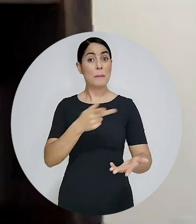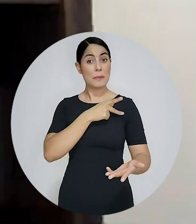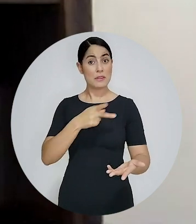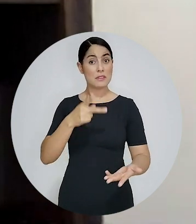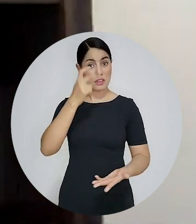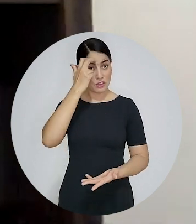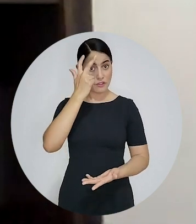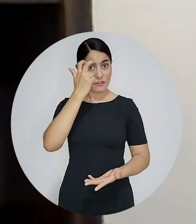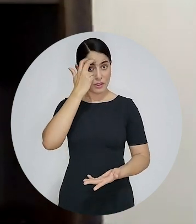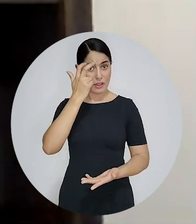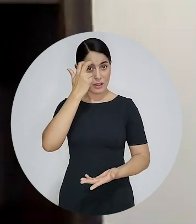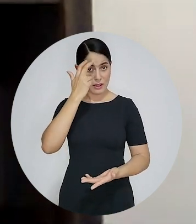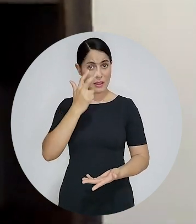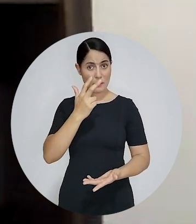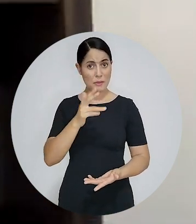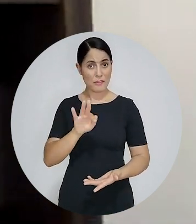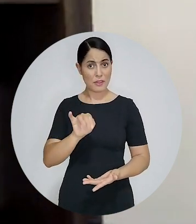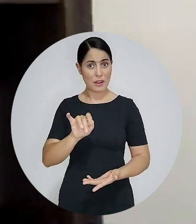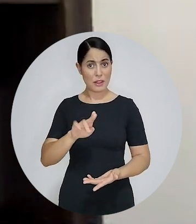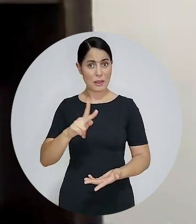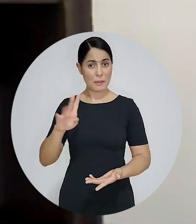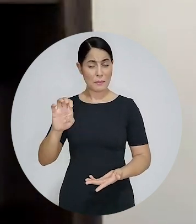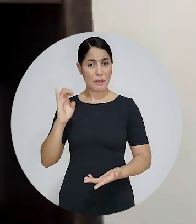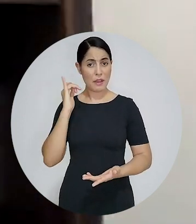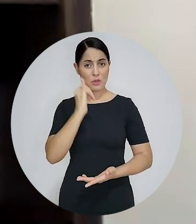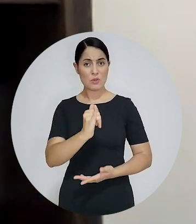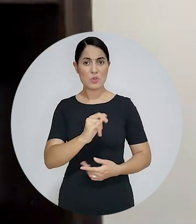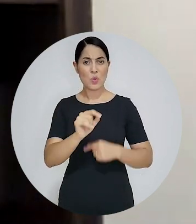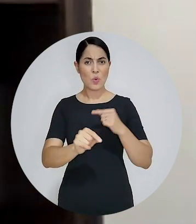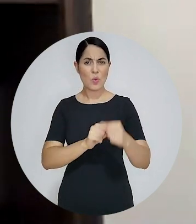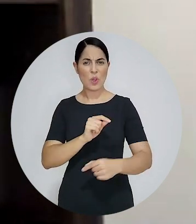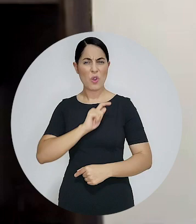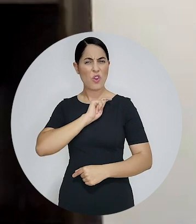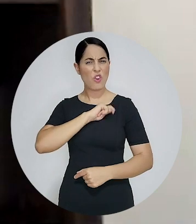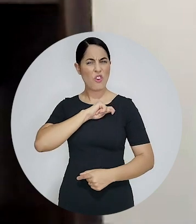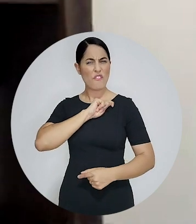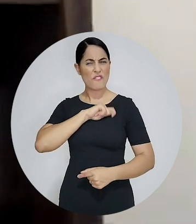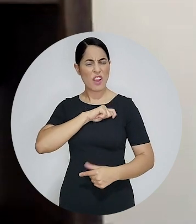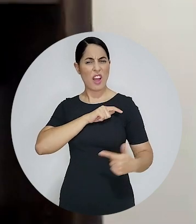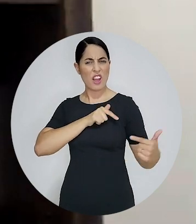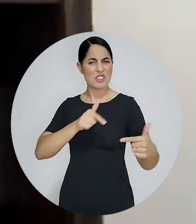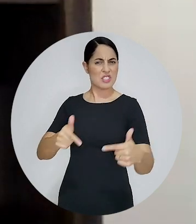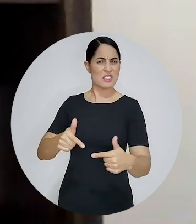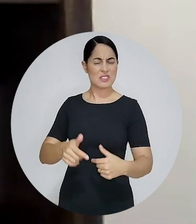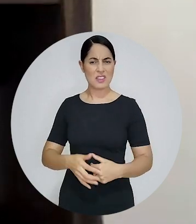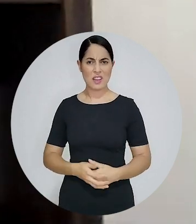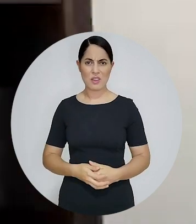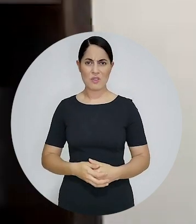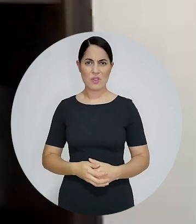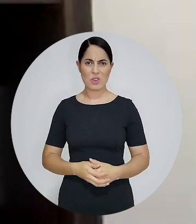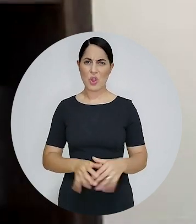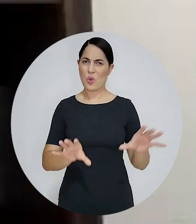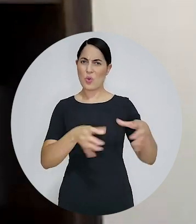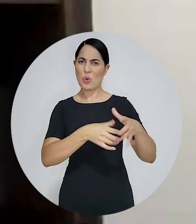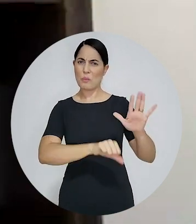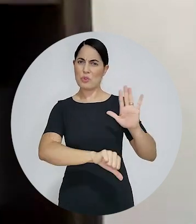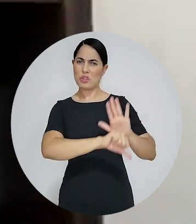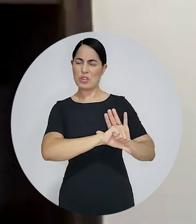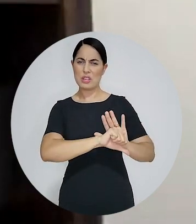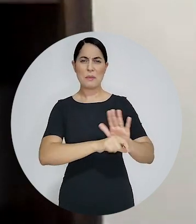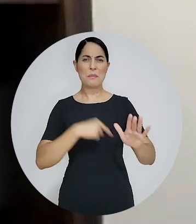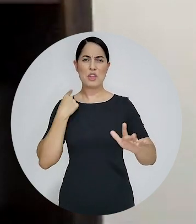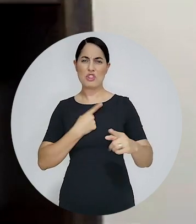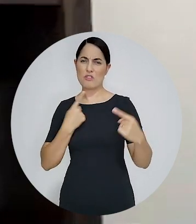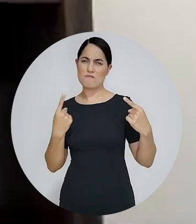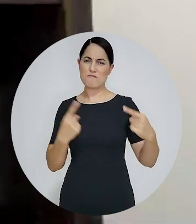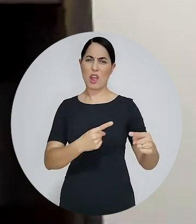disse o presidente Felipe Santa Cruz, uma atitude covarde, foi uma atitude miliciana que temos que